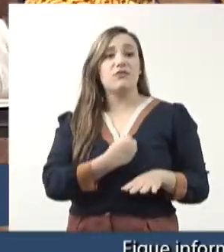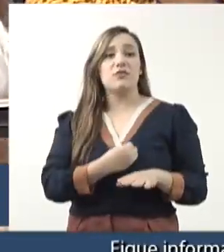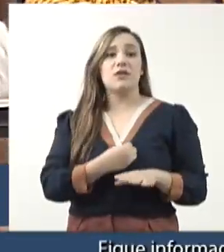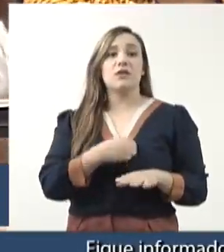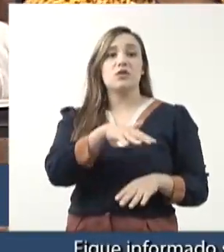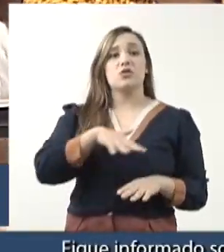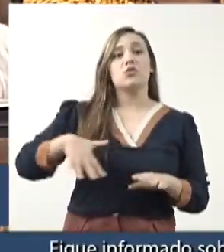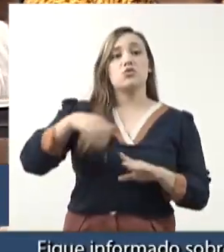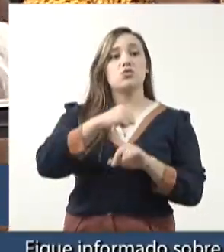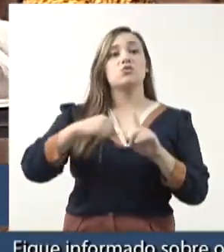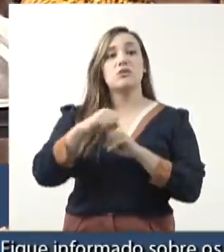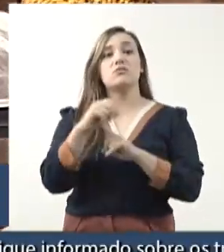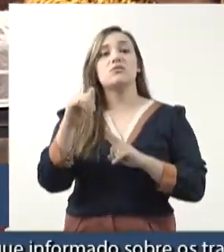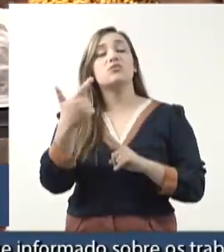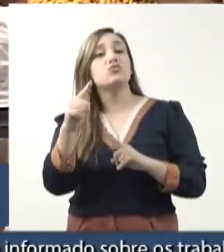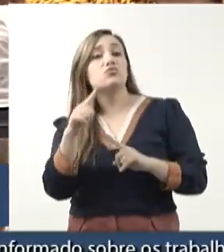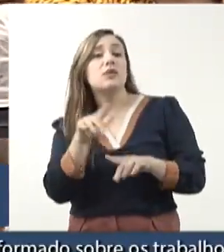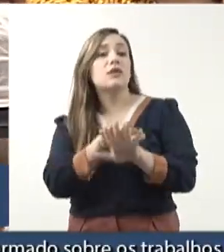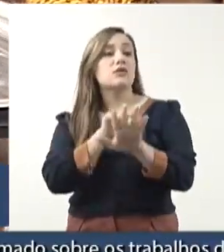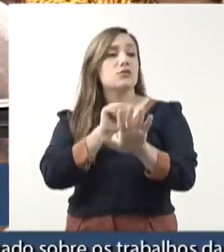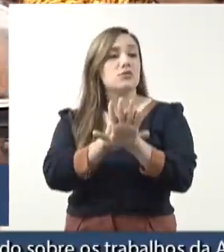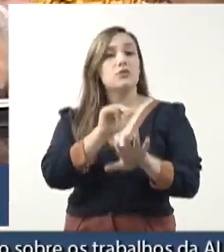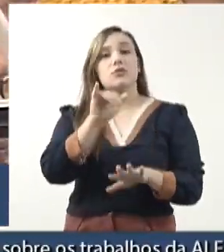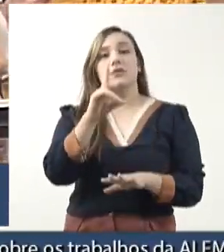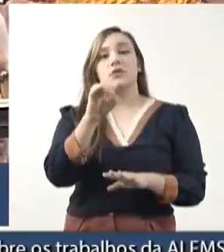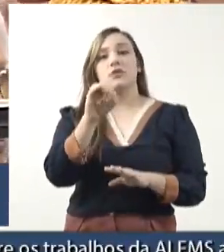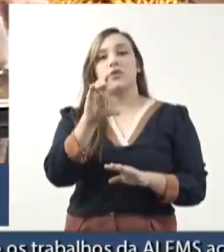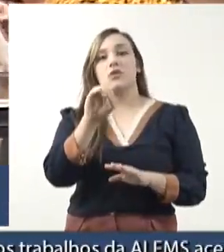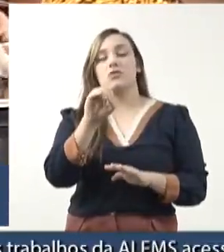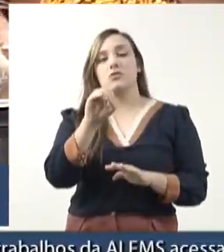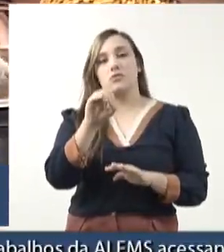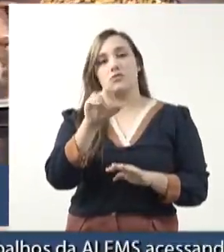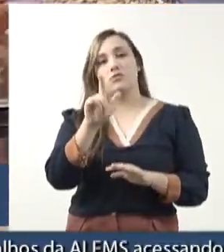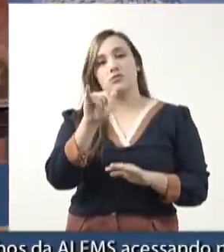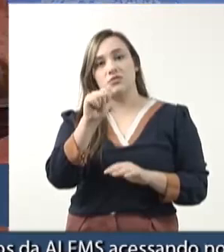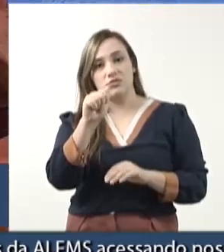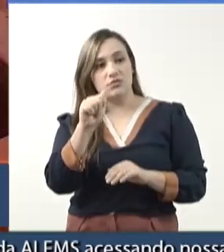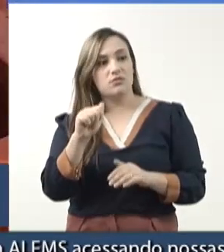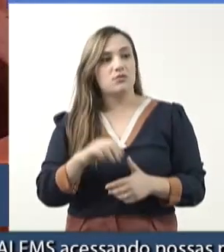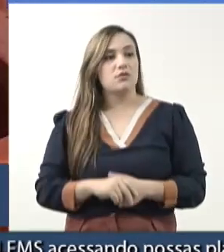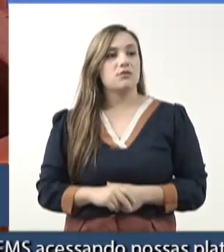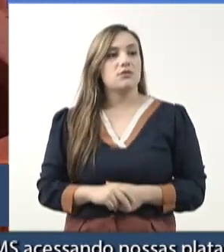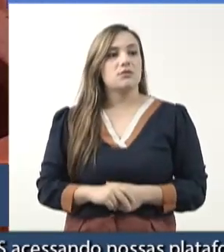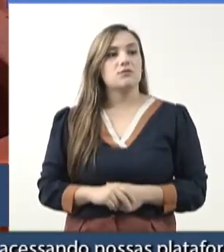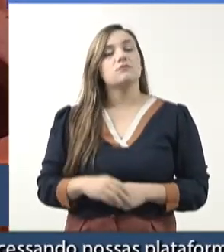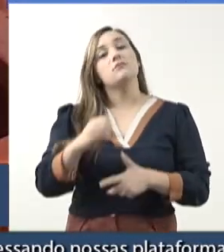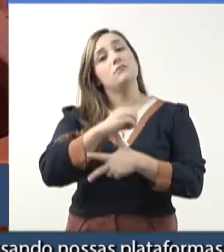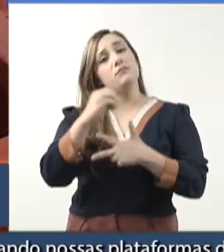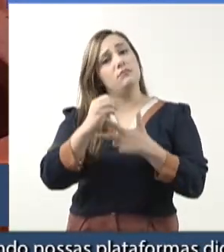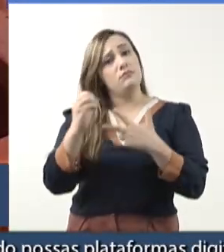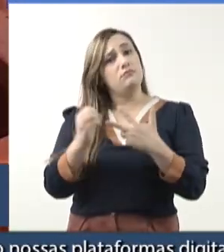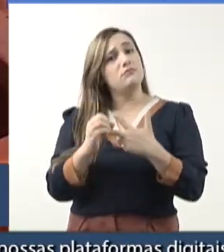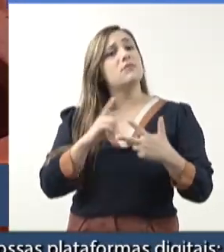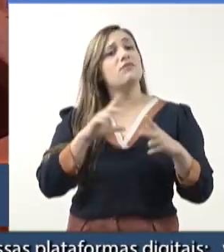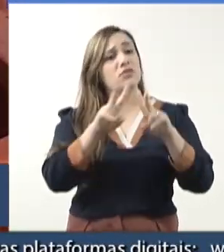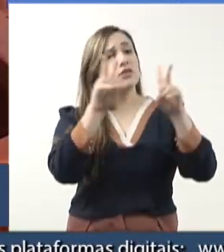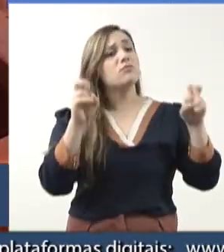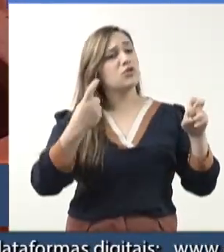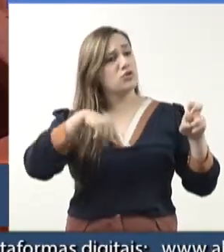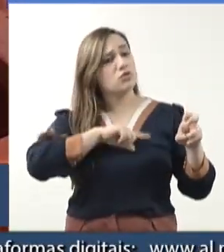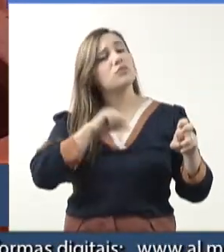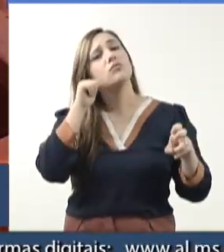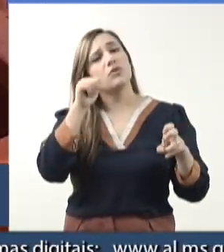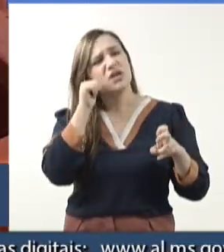coletiva sem ideologia. E o Enem trouxe uma pauta que nós, mulheres,